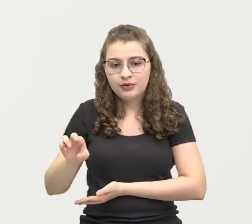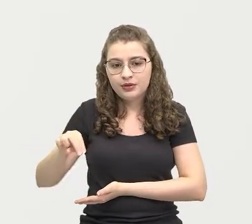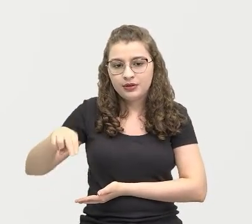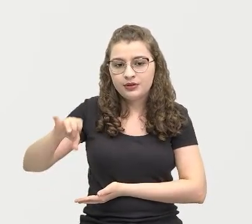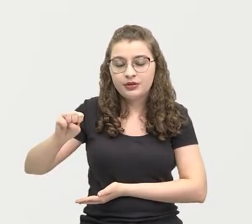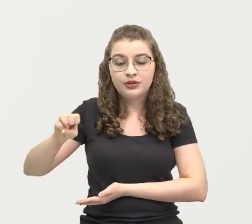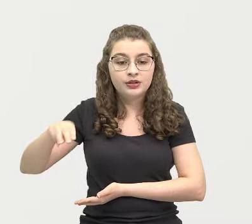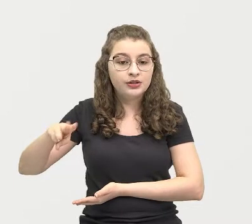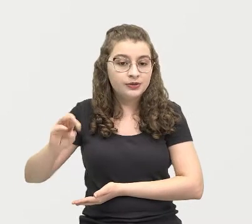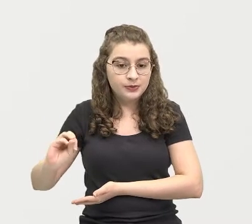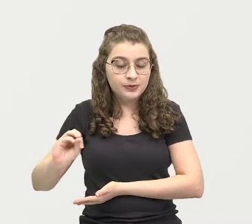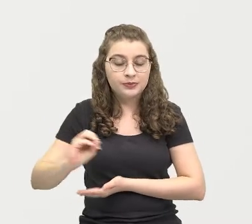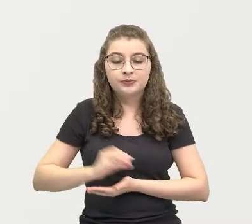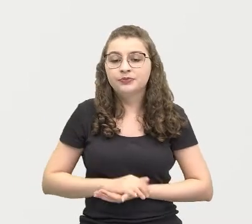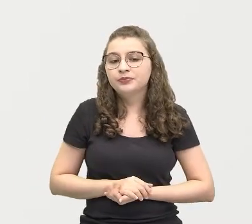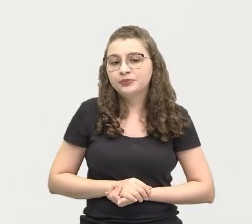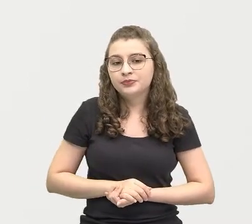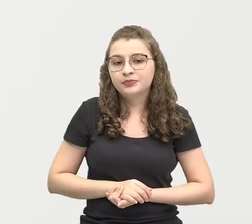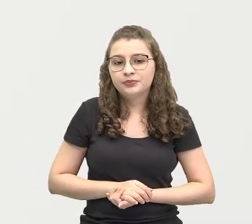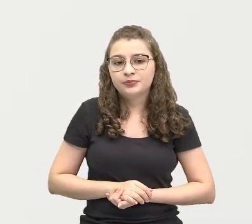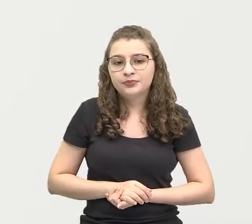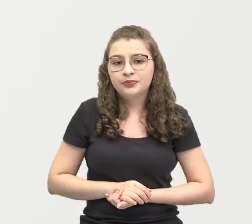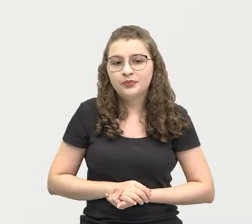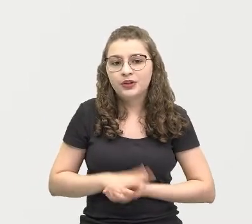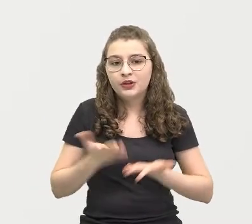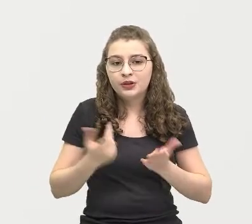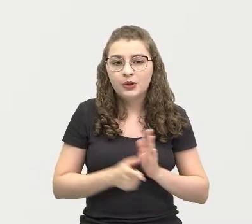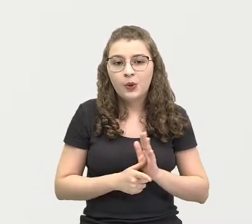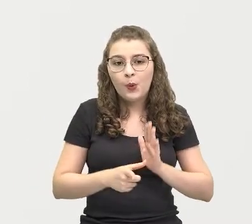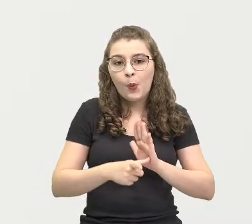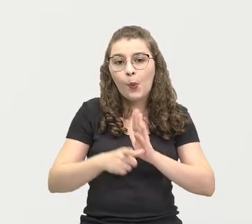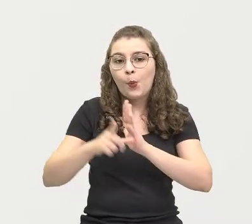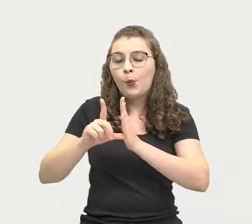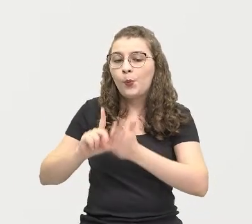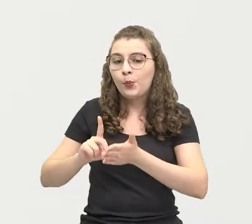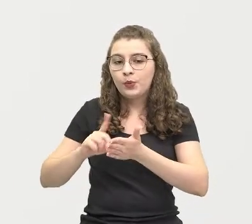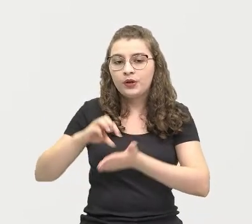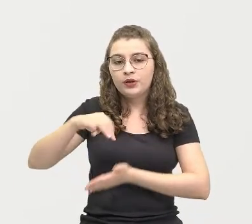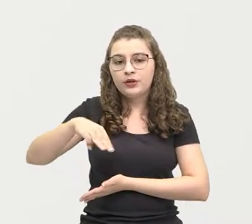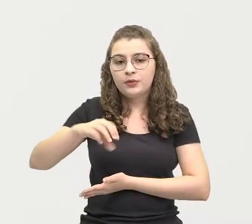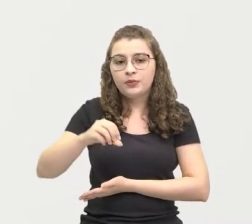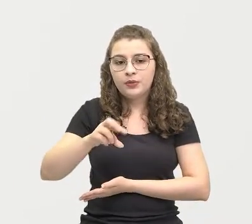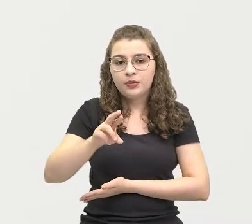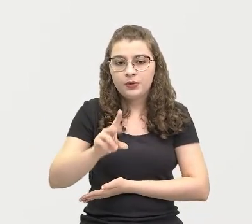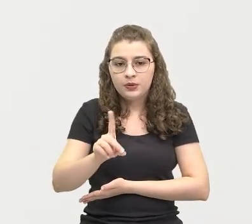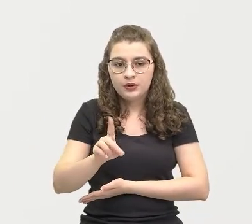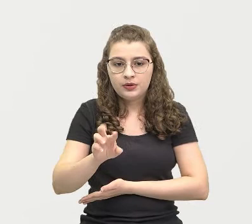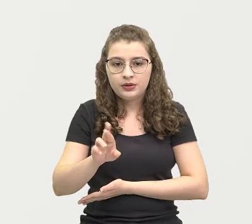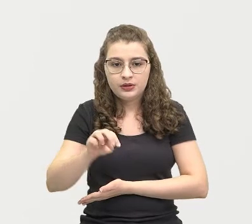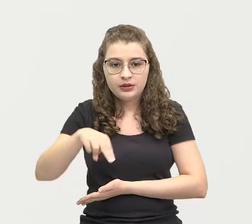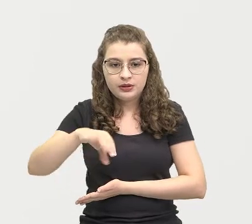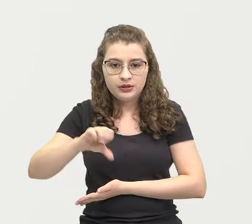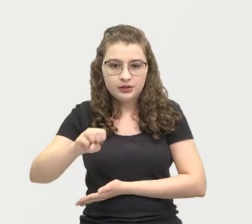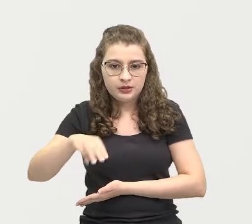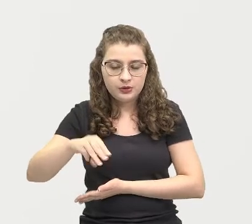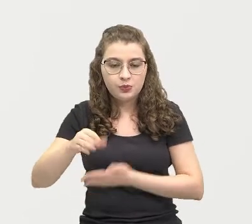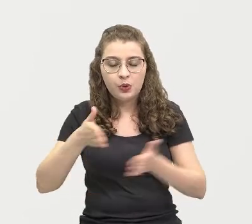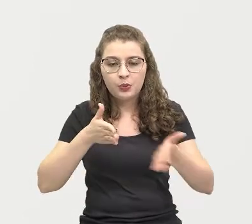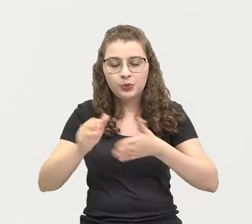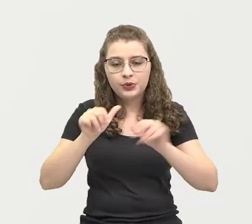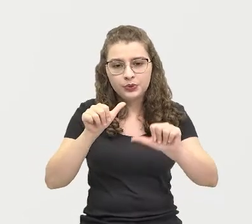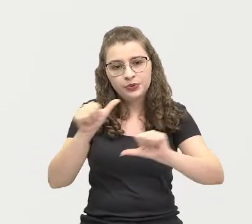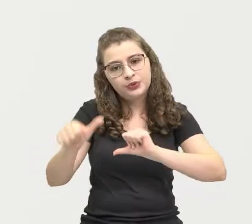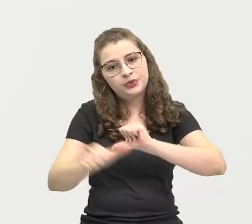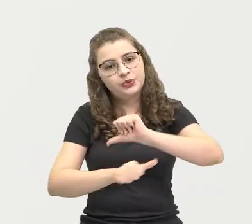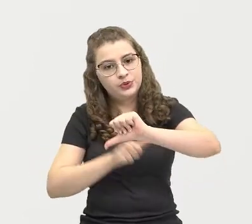ser ali, ó, o pré-modernismo, ele vai ser uma transição até o modernismo. Então eles